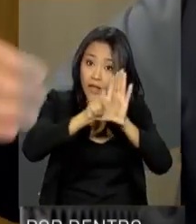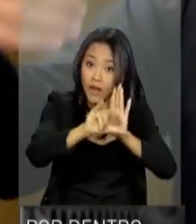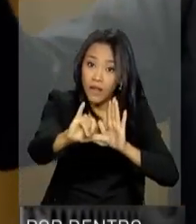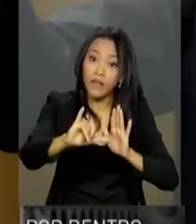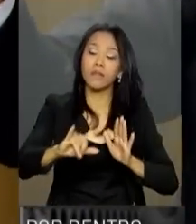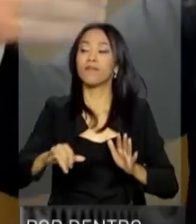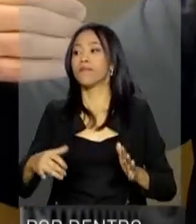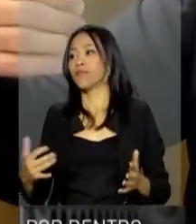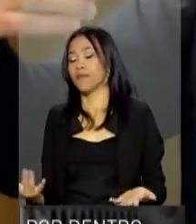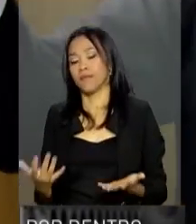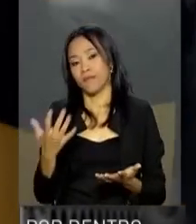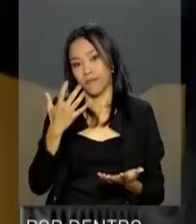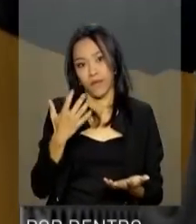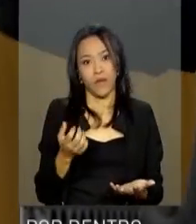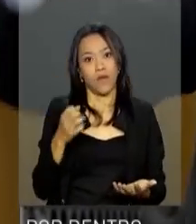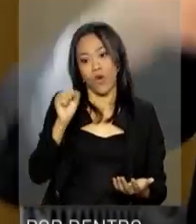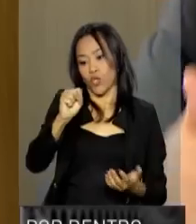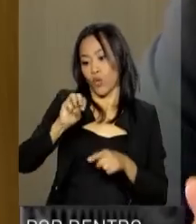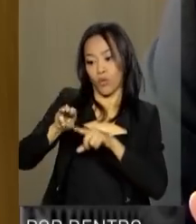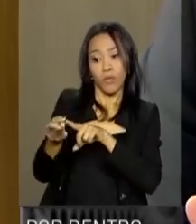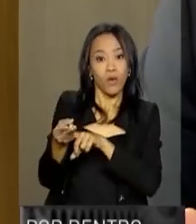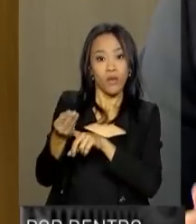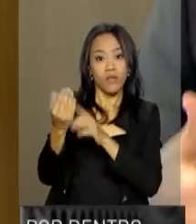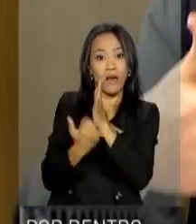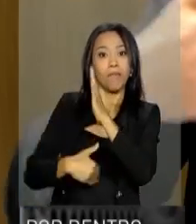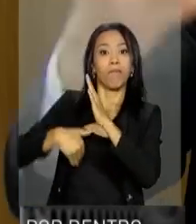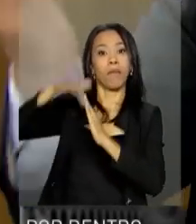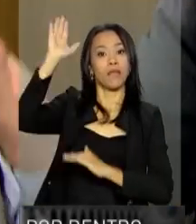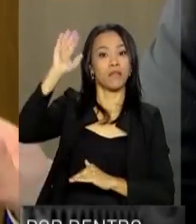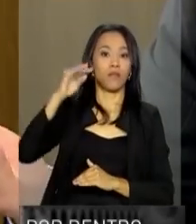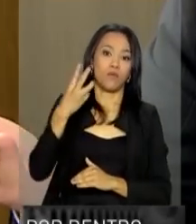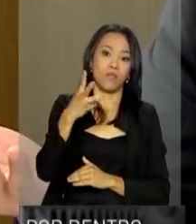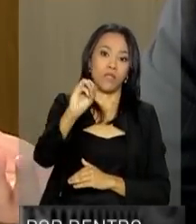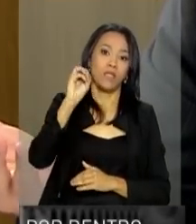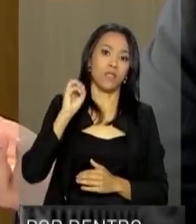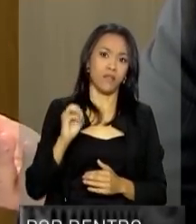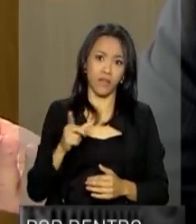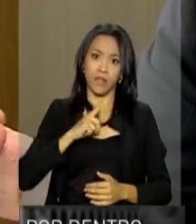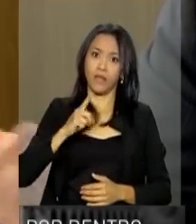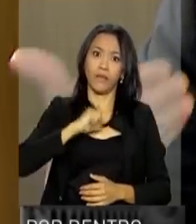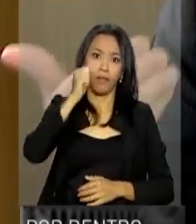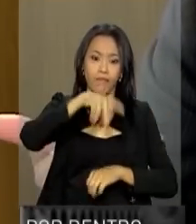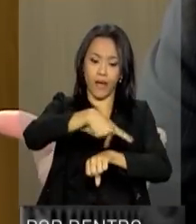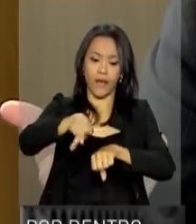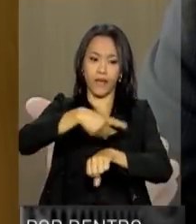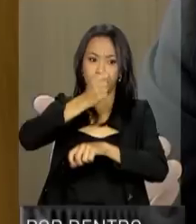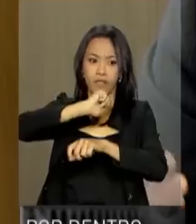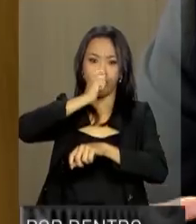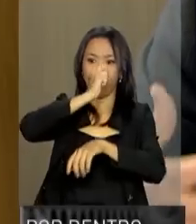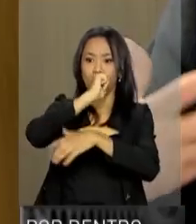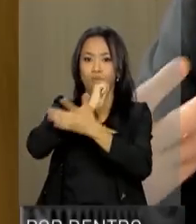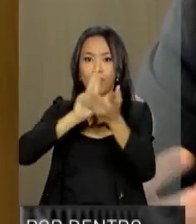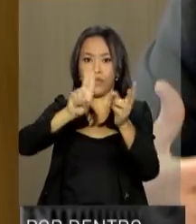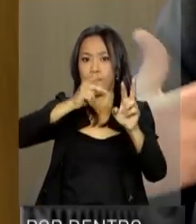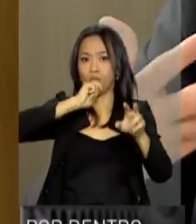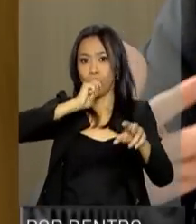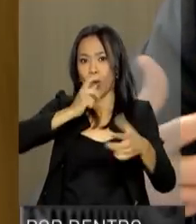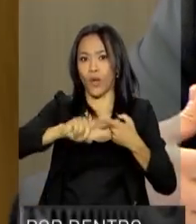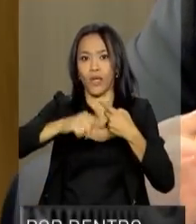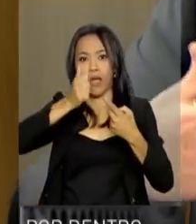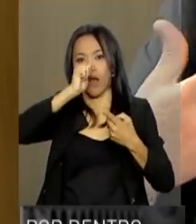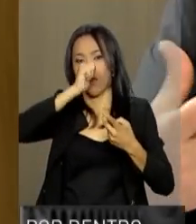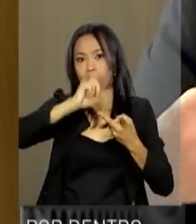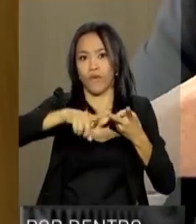as listas são tão 8 milhões vão passar dos 30 elas vão ter um país de drogados nessa questão é a droga ela